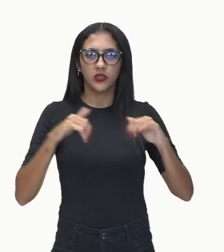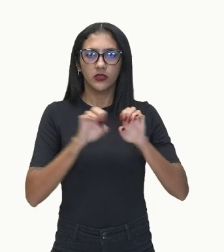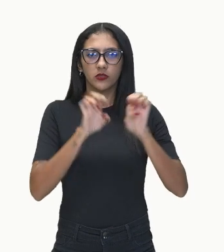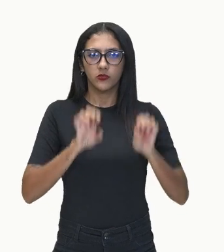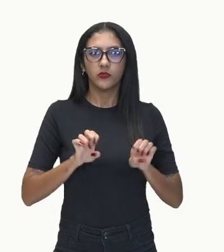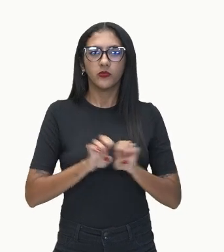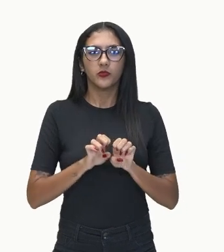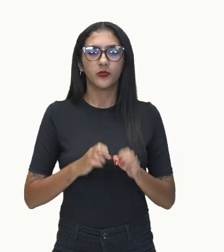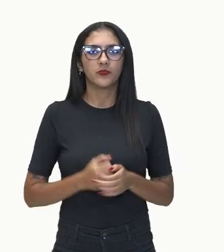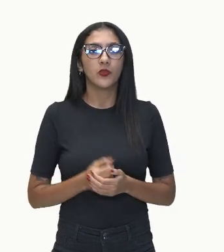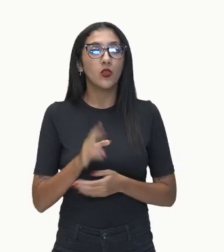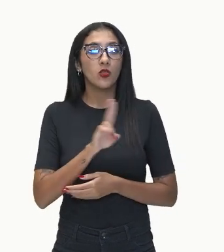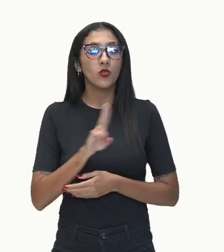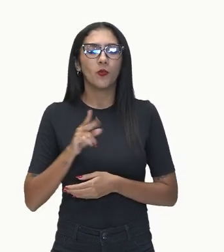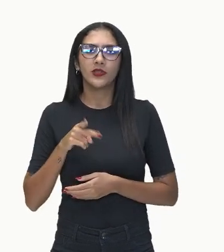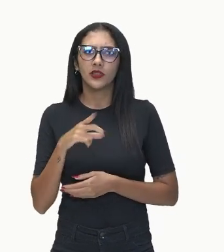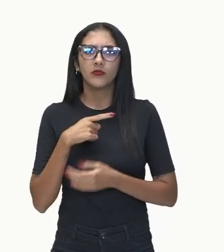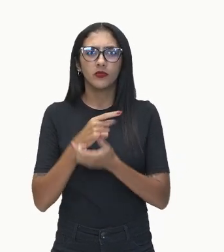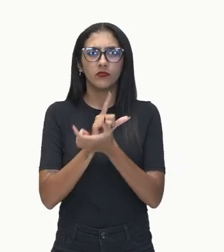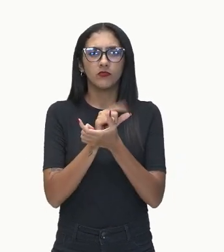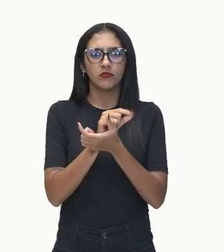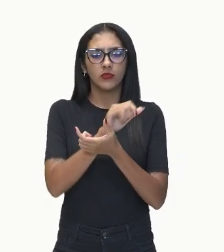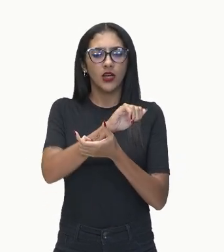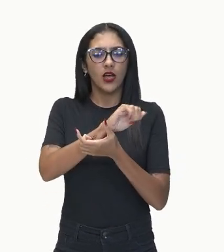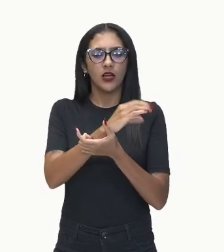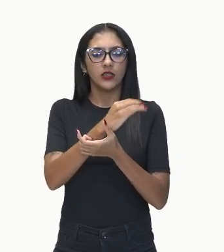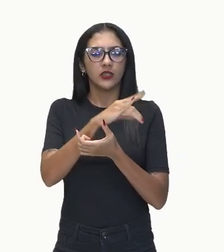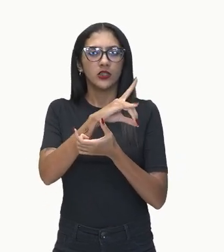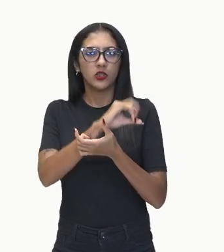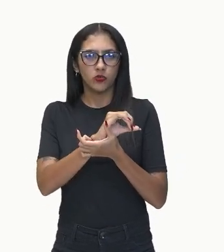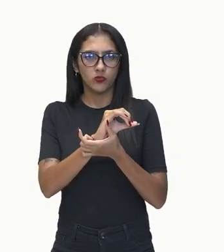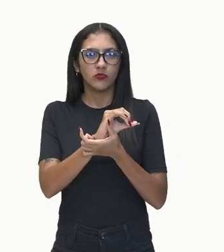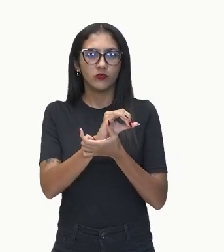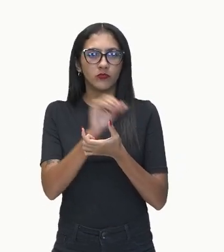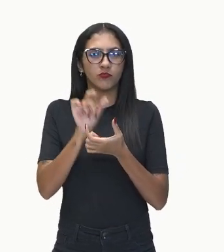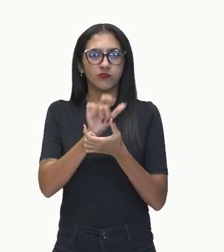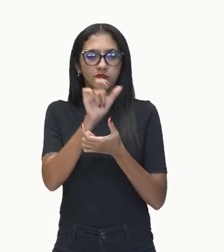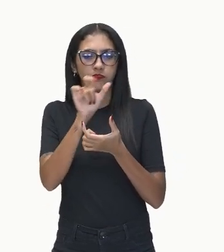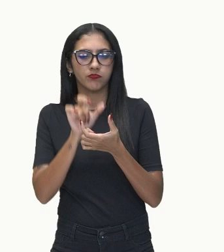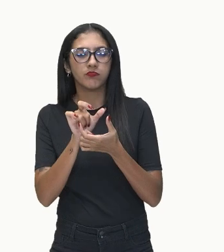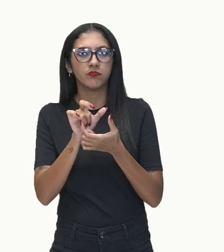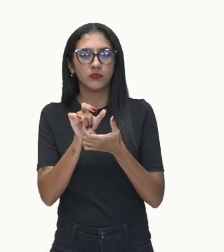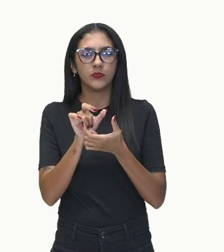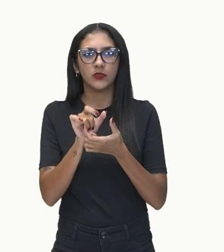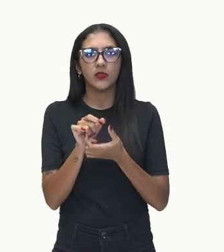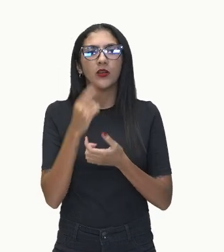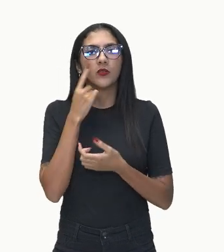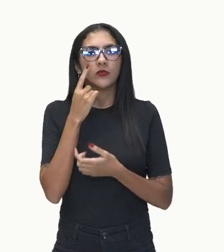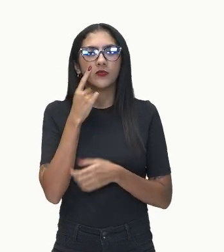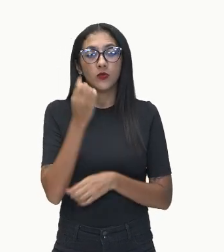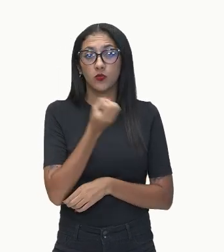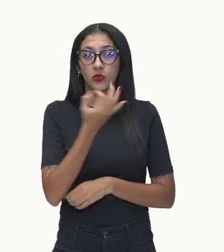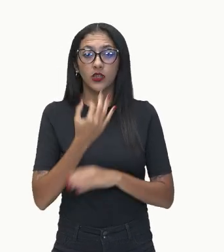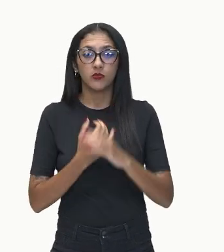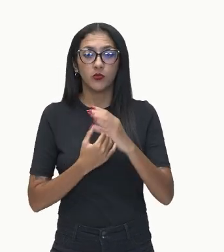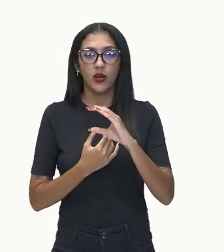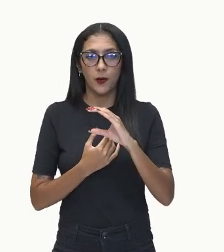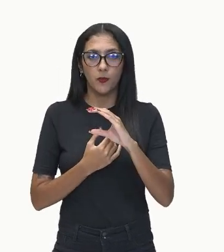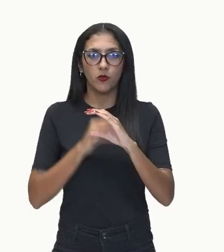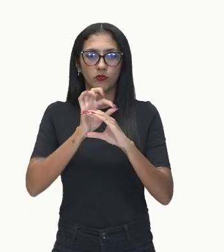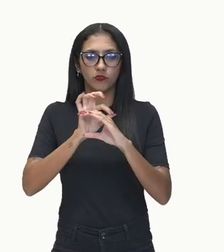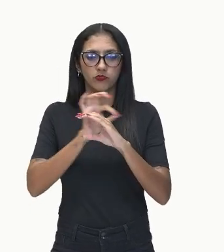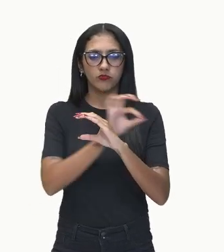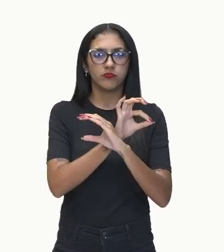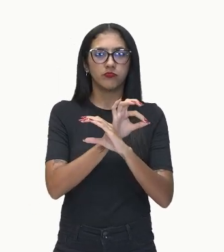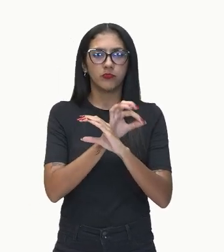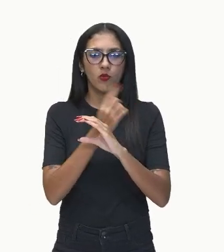nomenclatura sempre começa com a palavra ácido e a gente conta a partir do carbono da carboxila, 1, 2. Então, por isso que